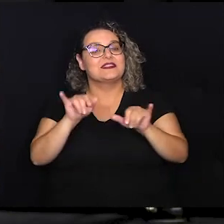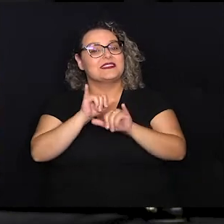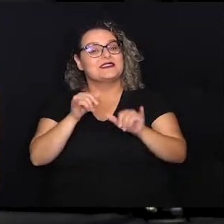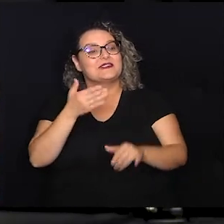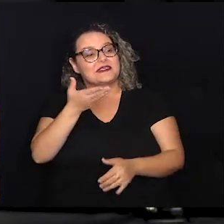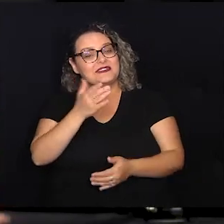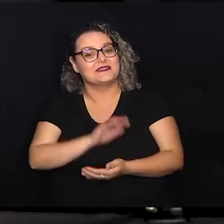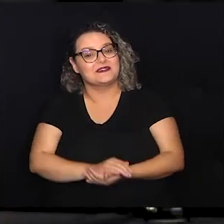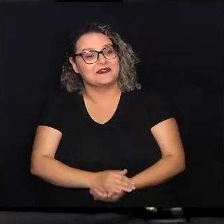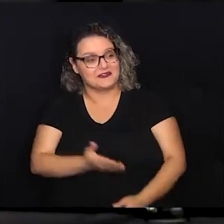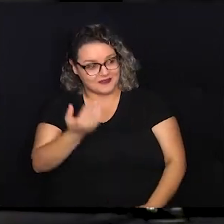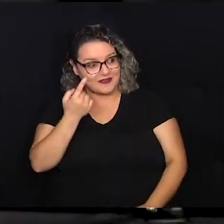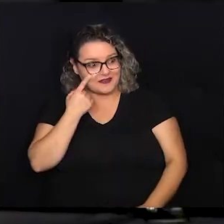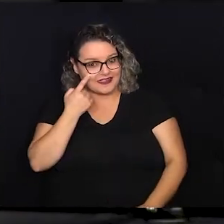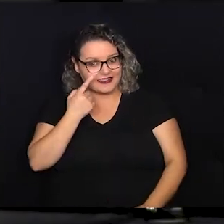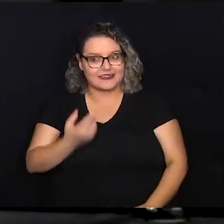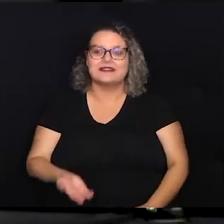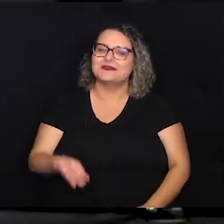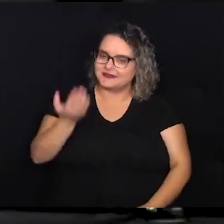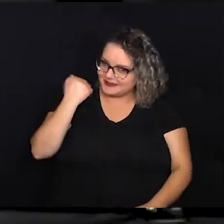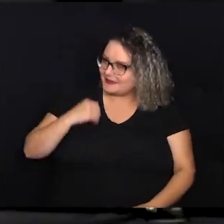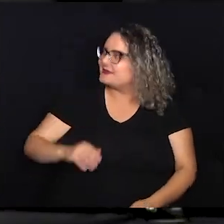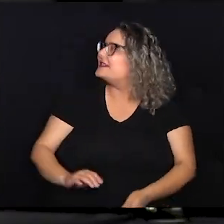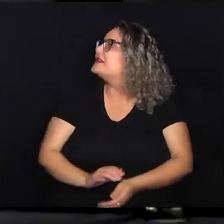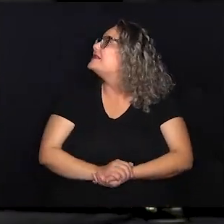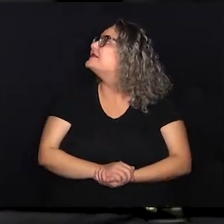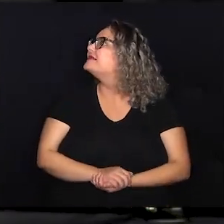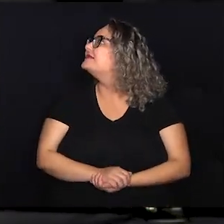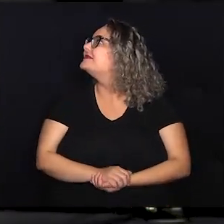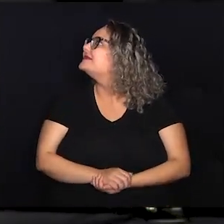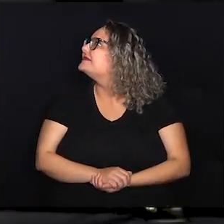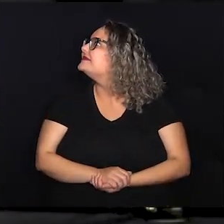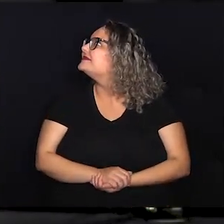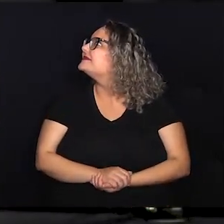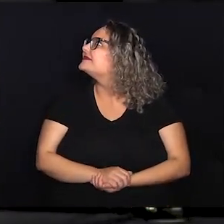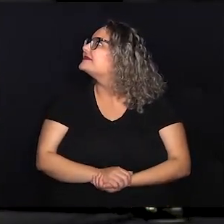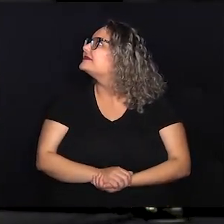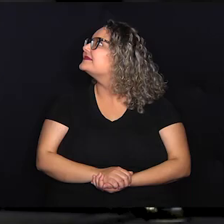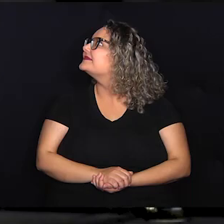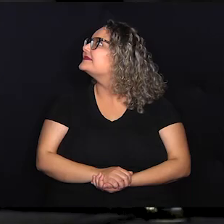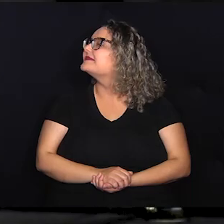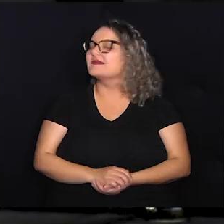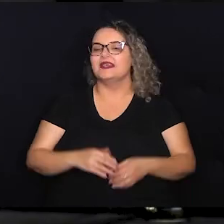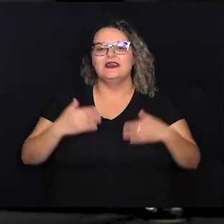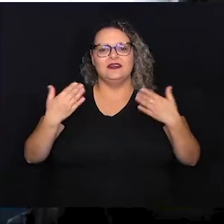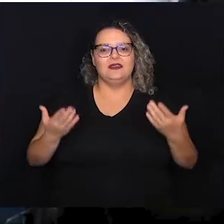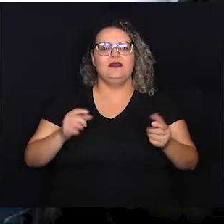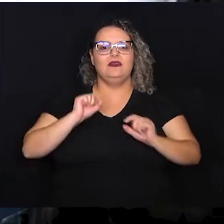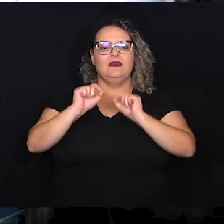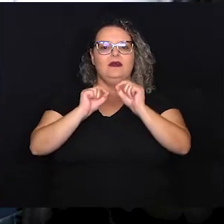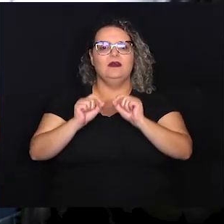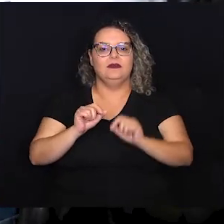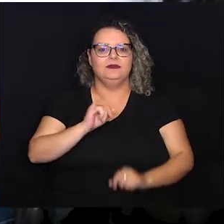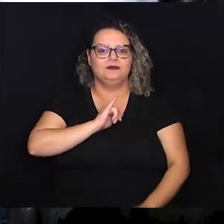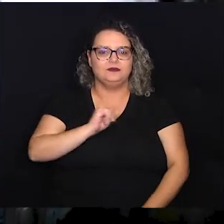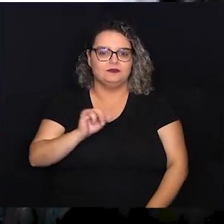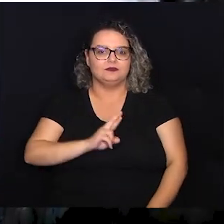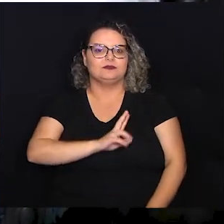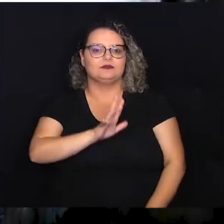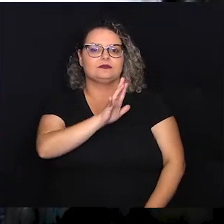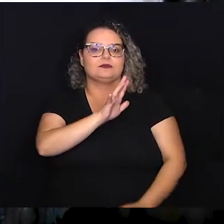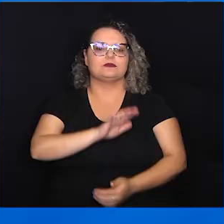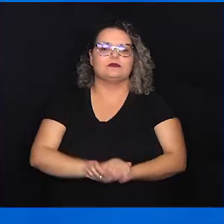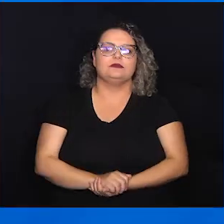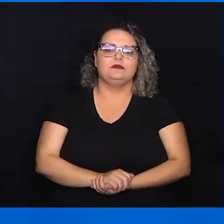você, hein? E ela também deixou um recado aqui para você. Vamos ver? Vamos. Então vamos lá.